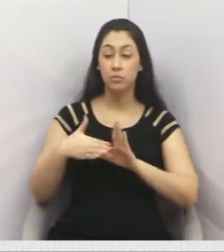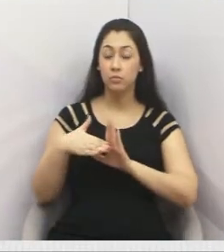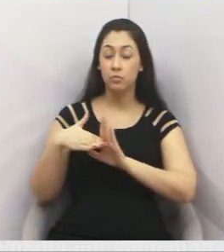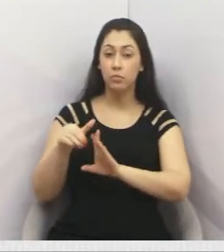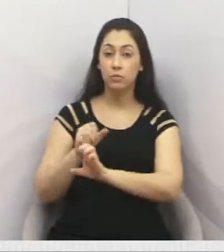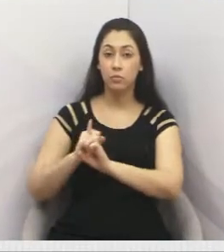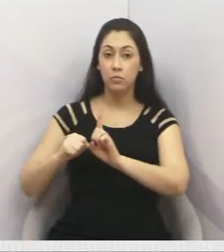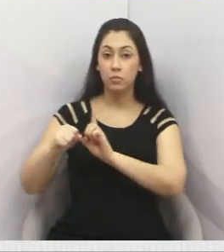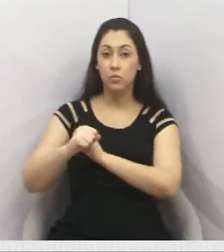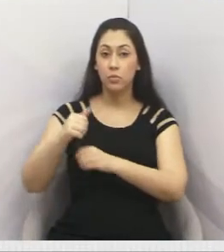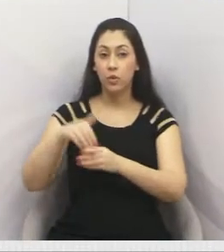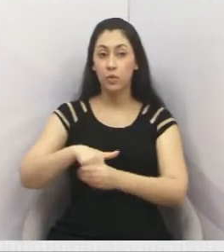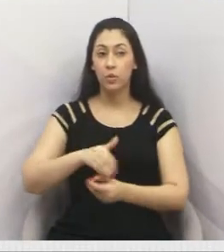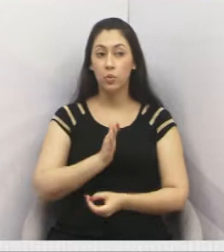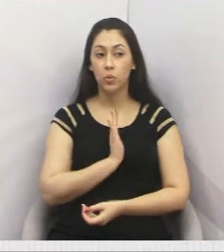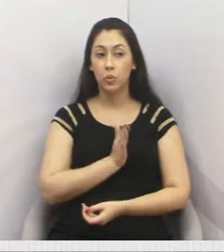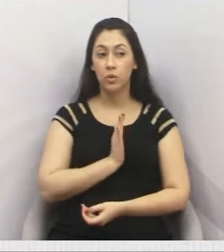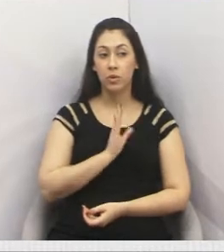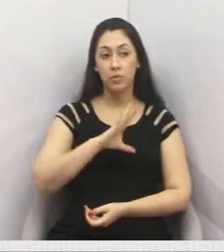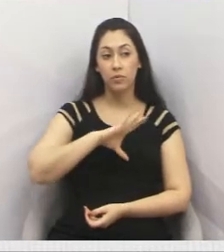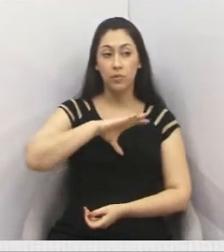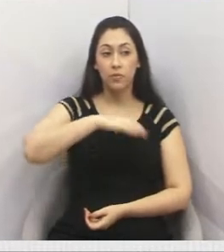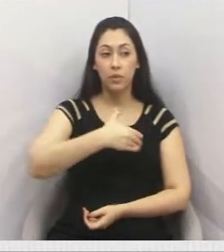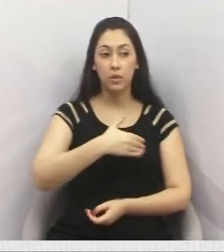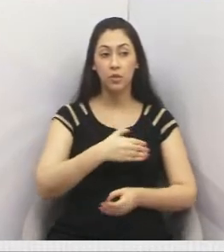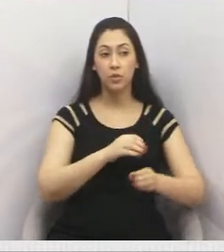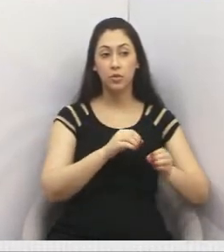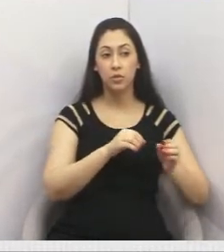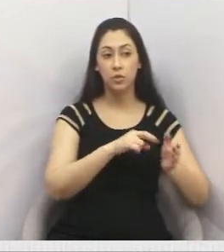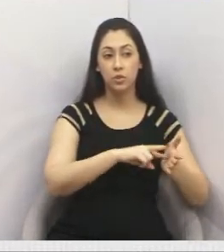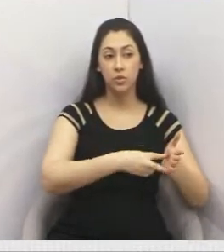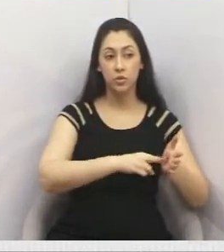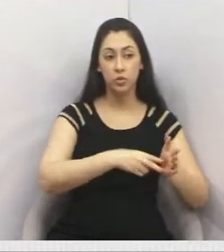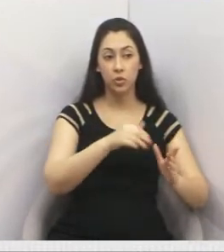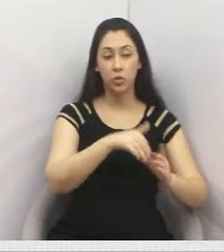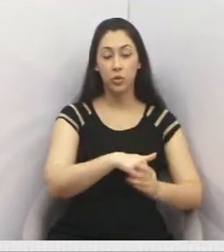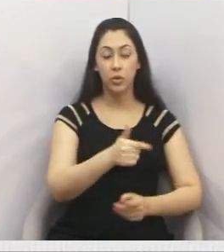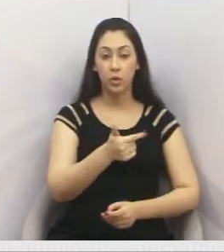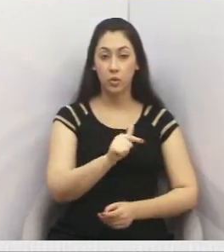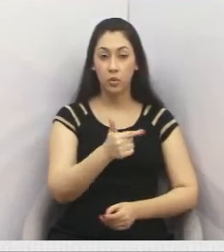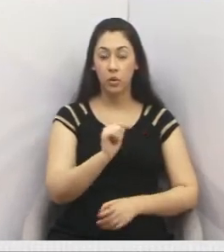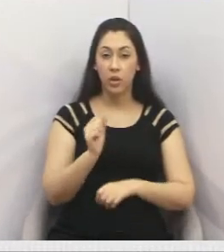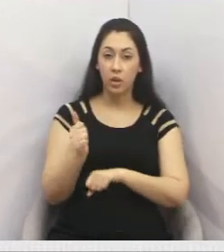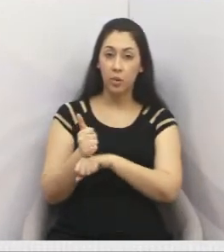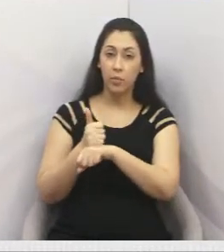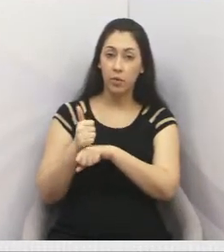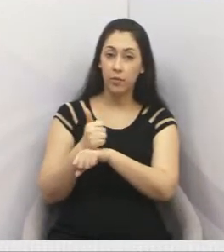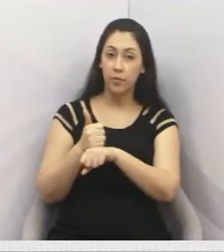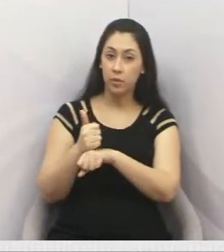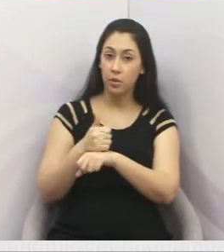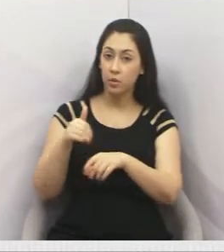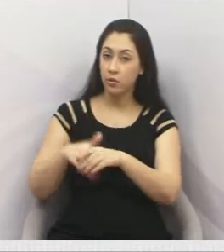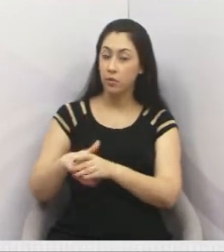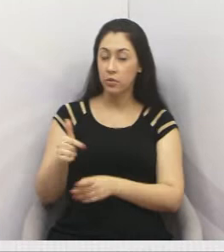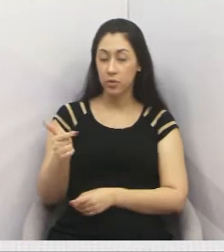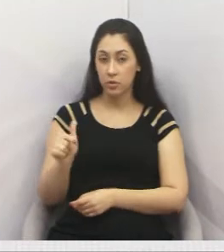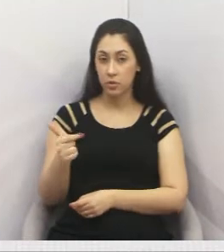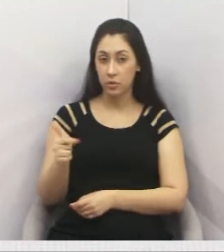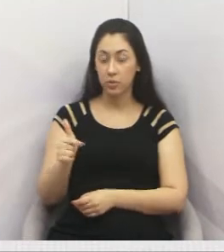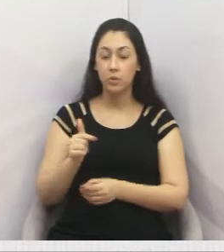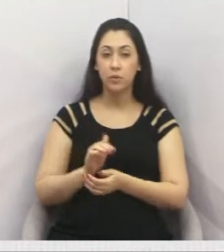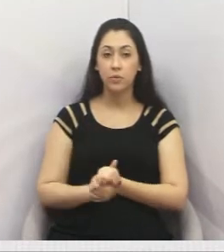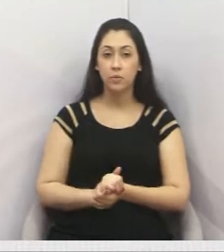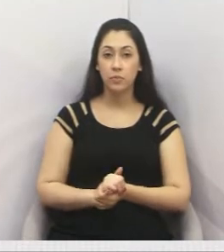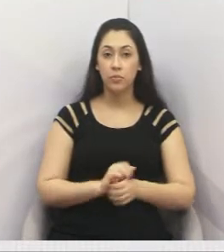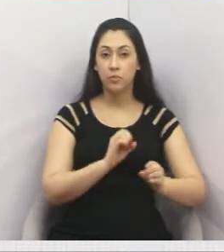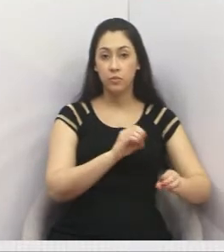Movimentos populares Coração Valente, entidade de classe sindical em branco, empresas ou entidades profissionais em branco,